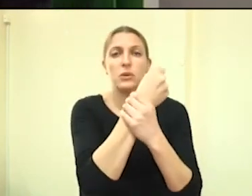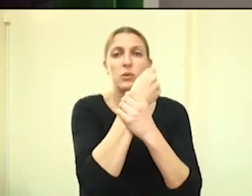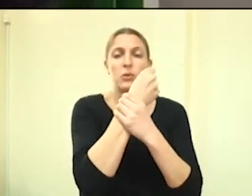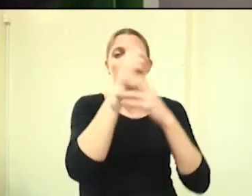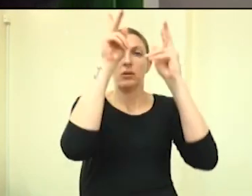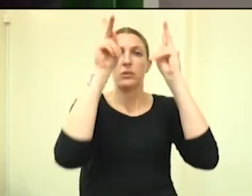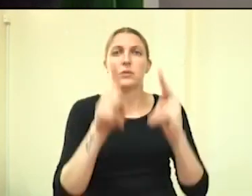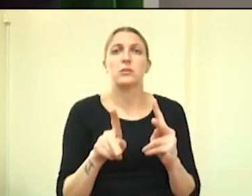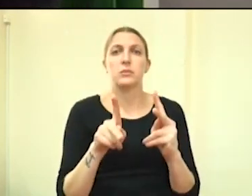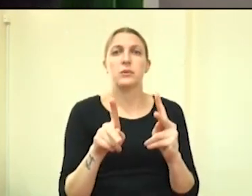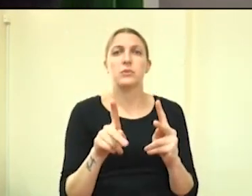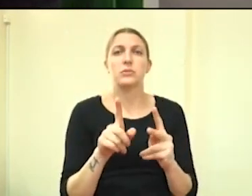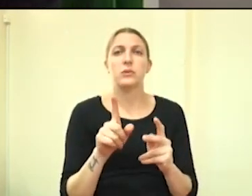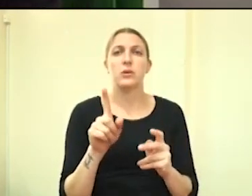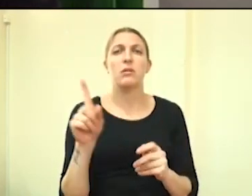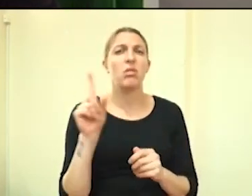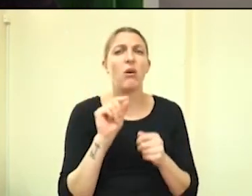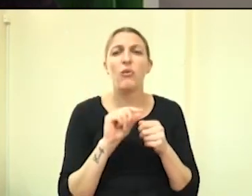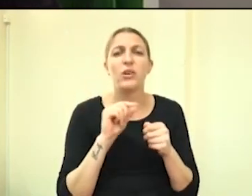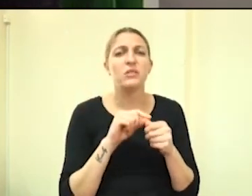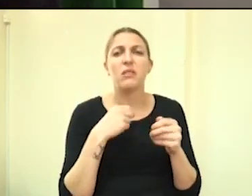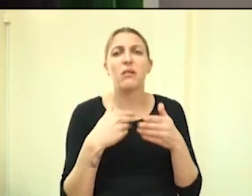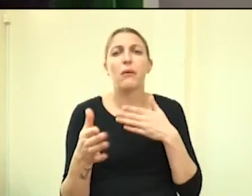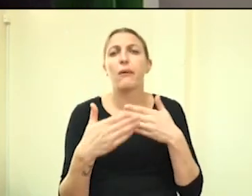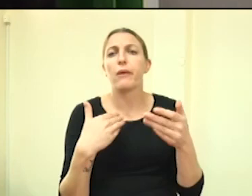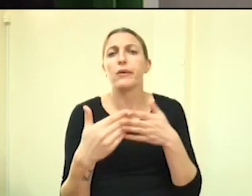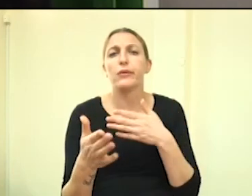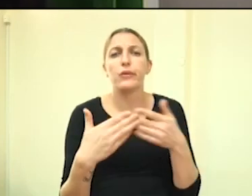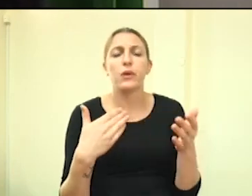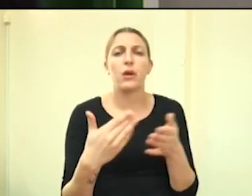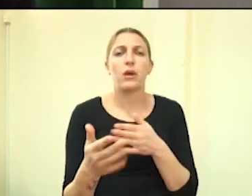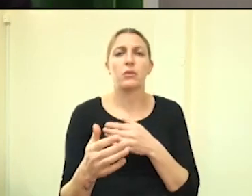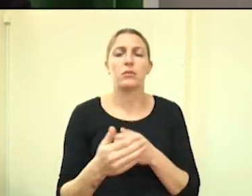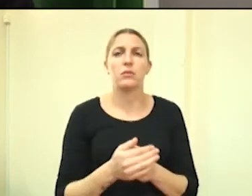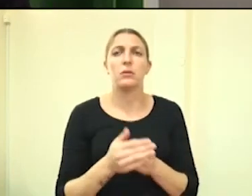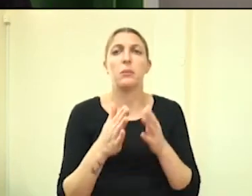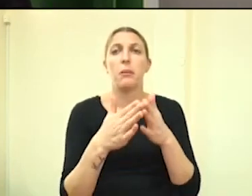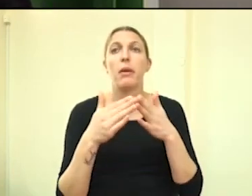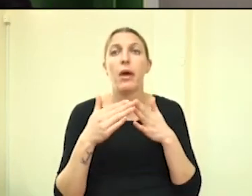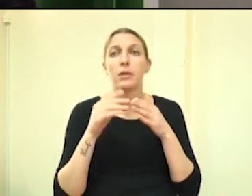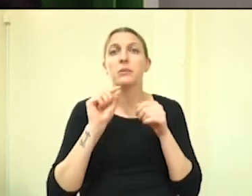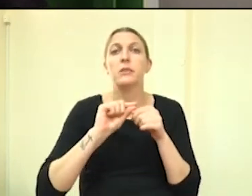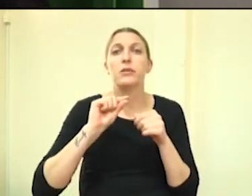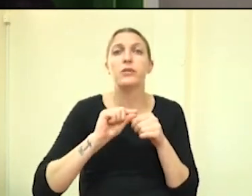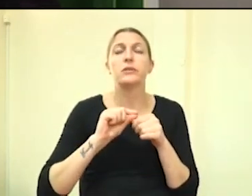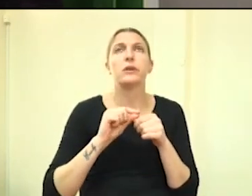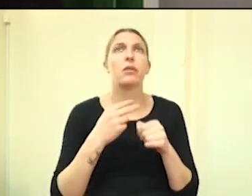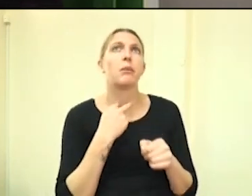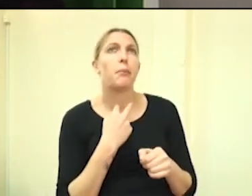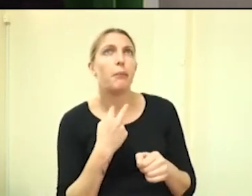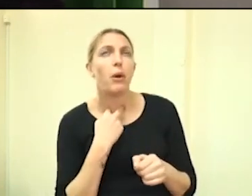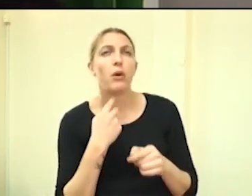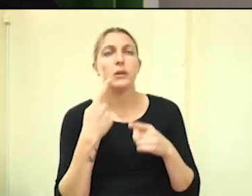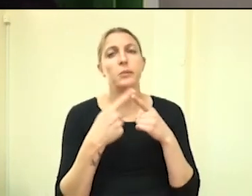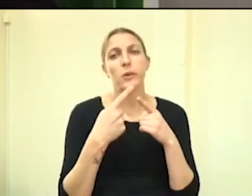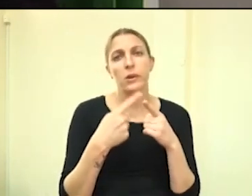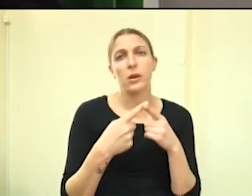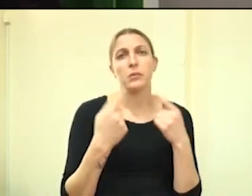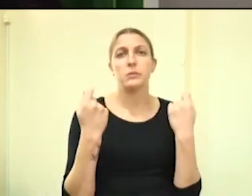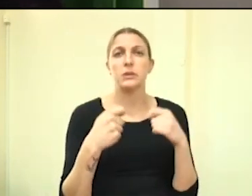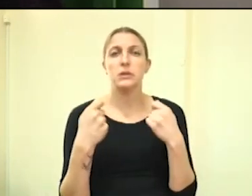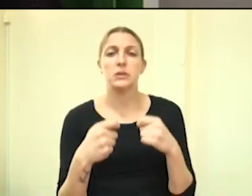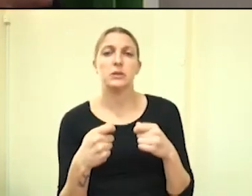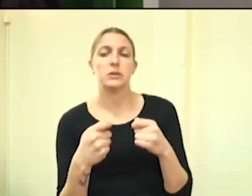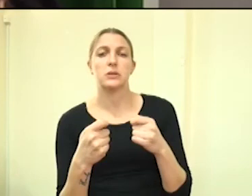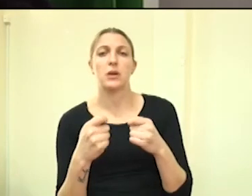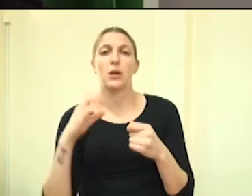gente vê que pede uma lombada física, ah, não dá, tem que esperar a decisão do CONTRAN. Daí precisa morrer gente para as